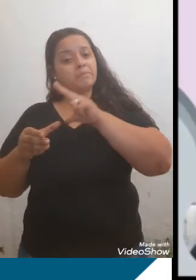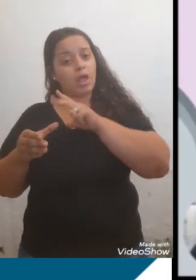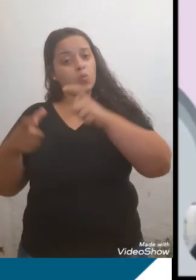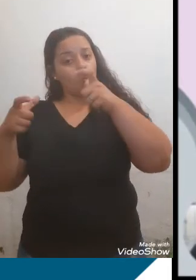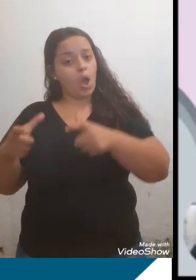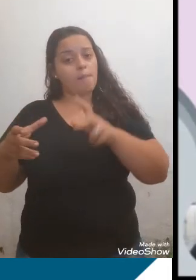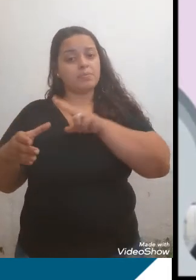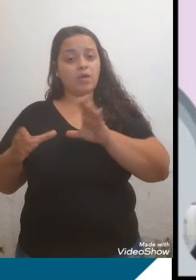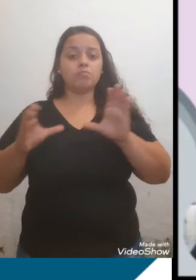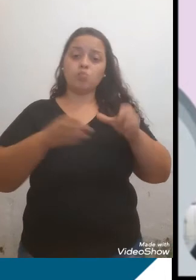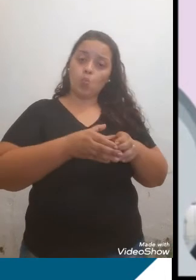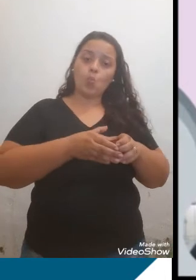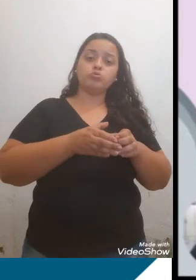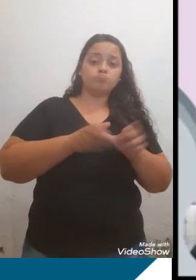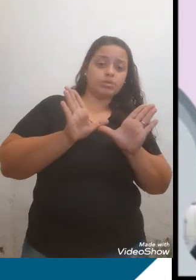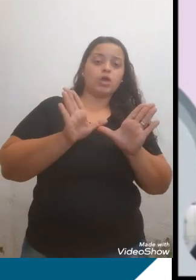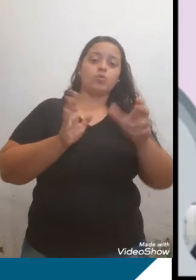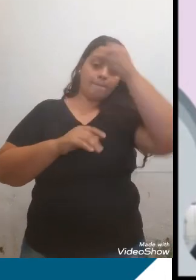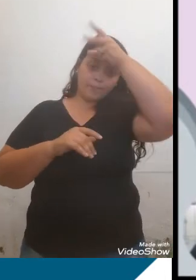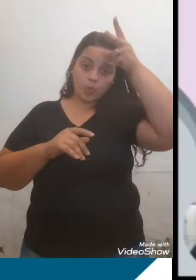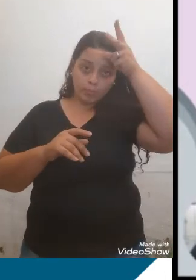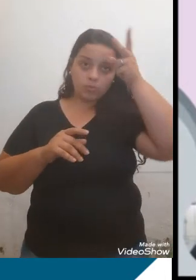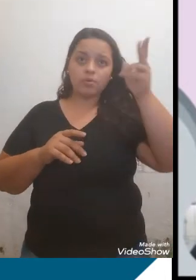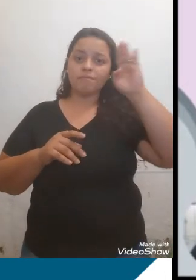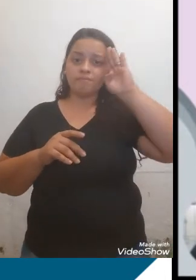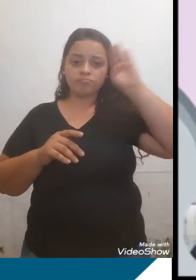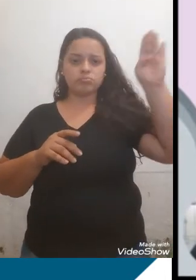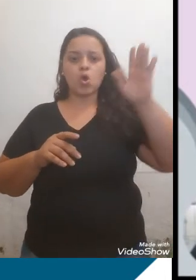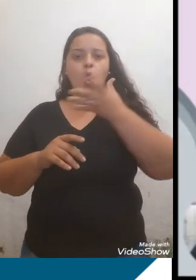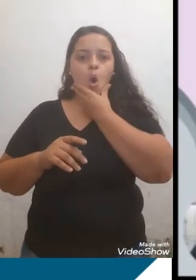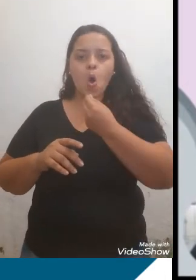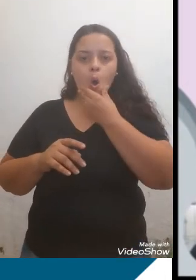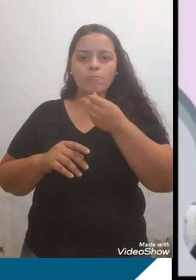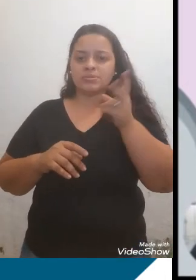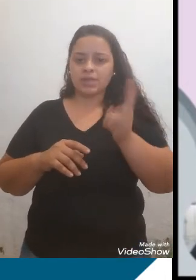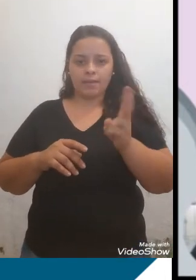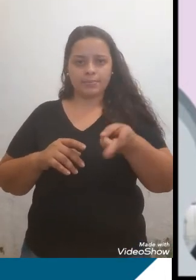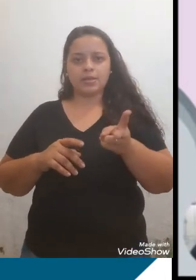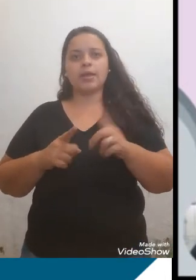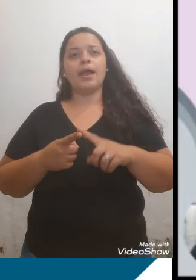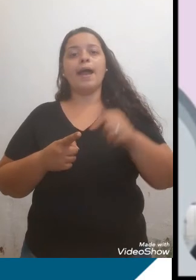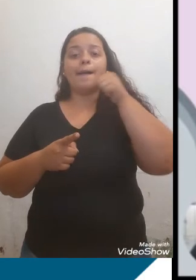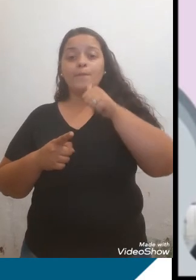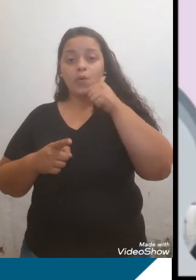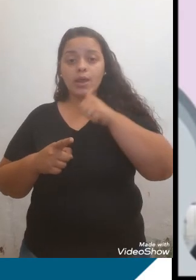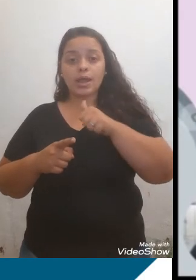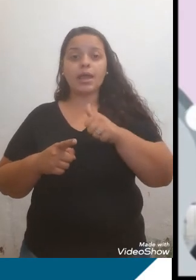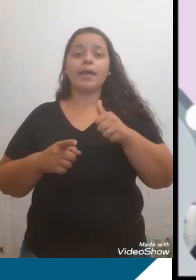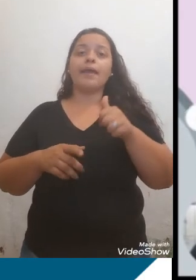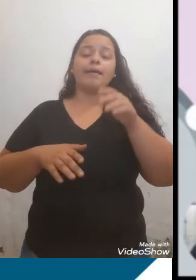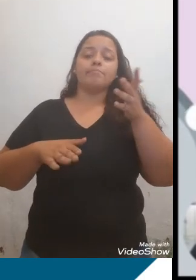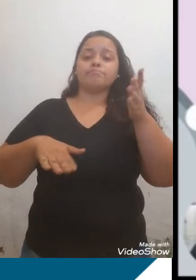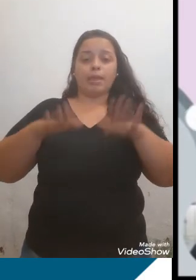privado, e o espaço público é direcionado principalmente aos homens, majoritariamente aos homens, e às mulheres cabe o